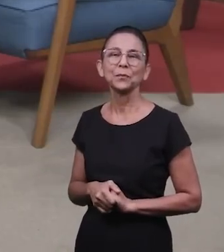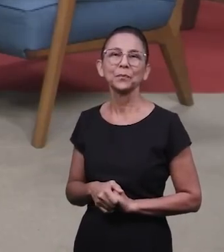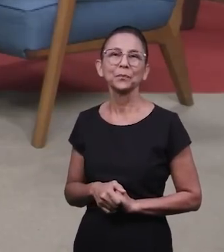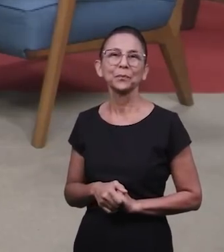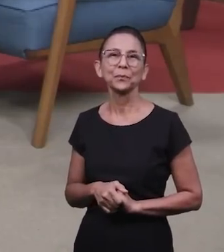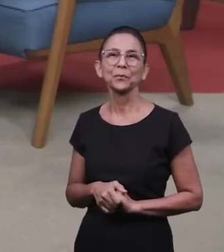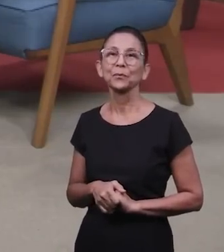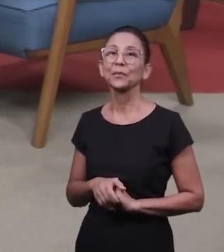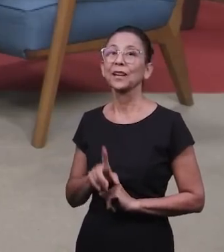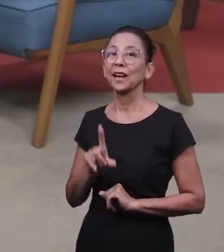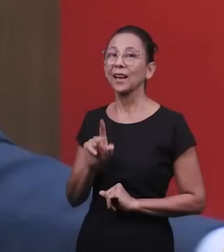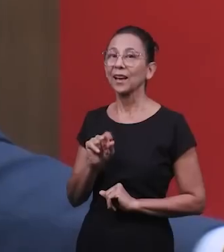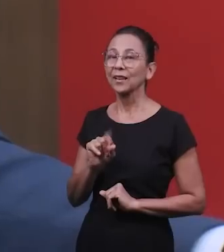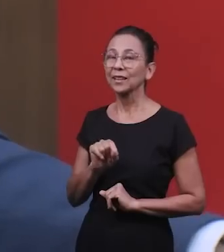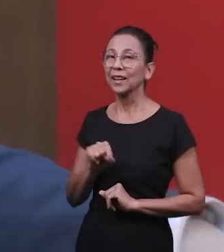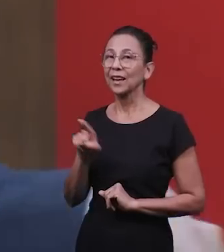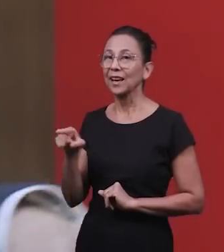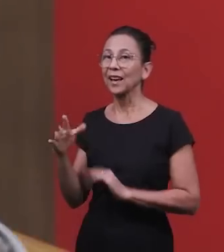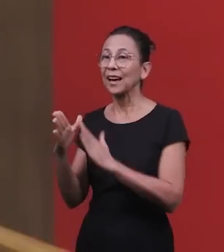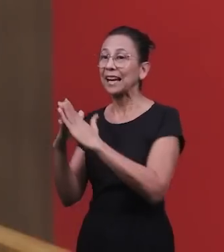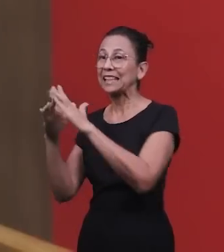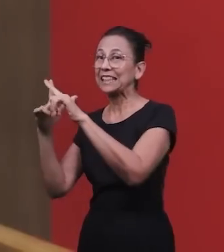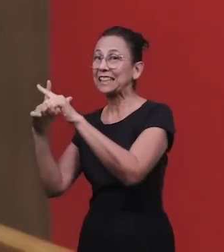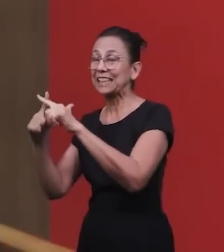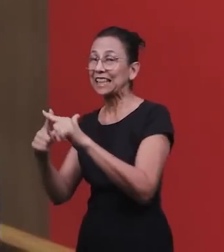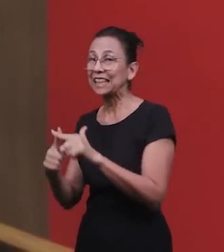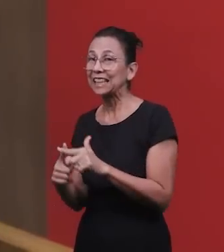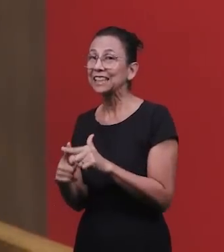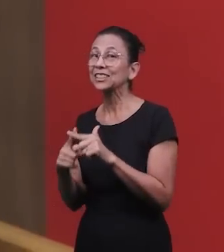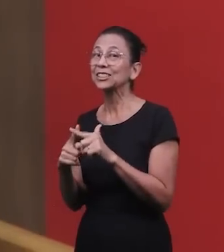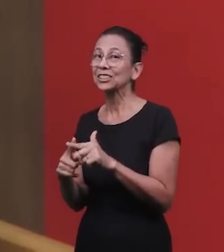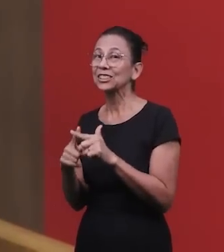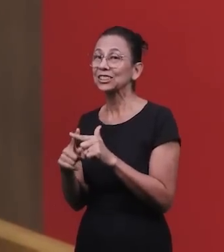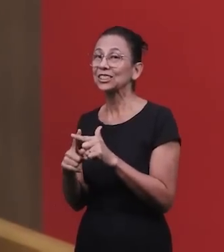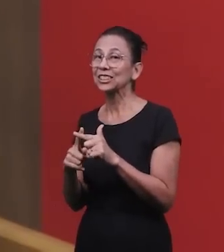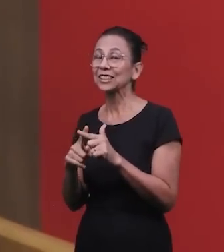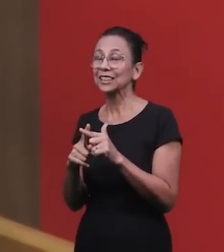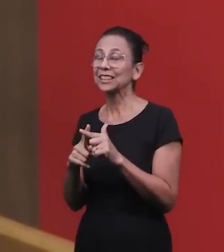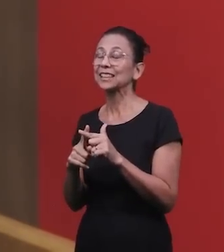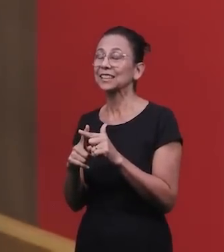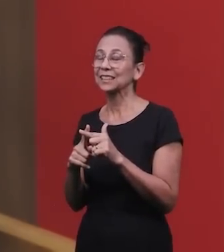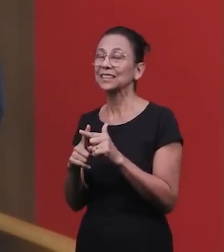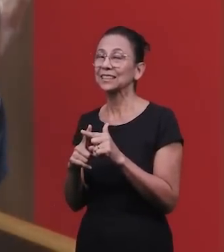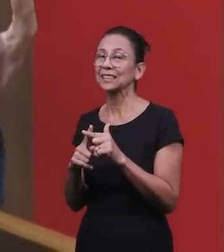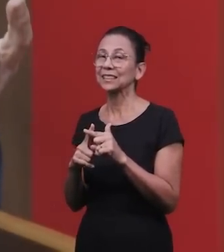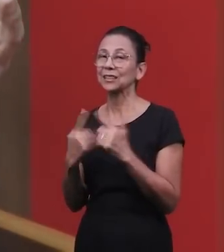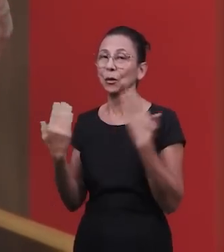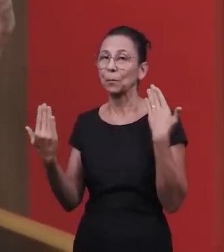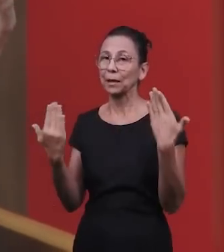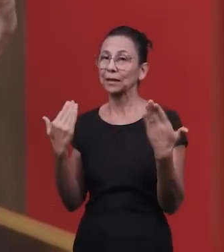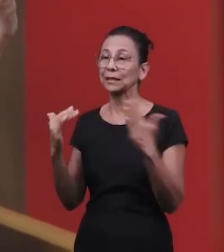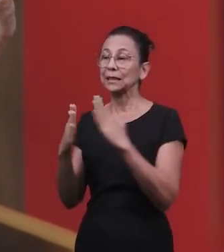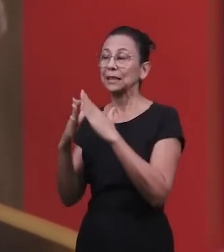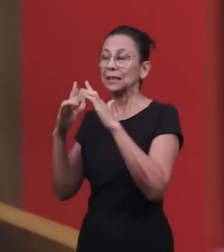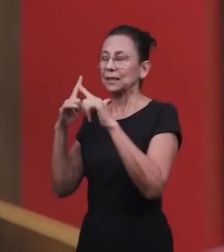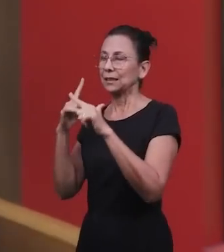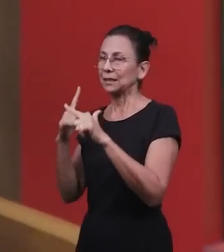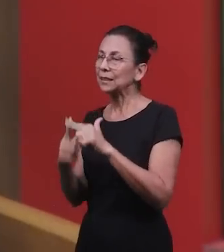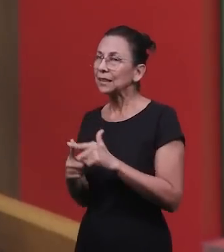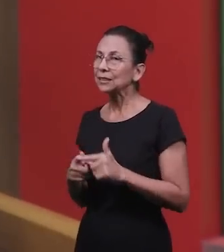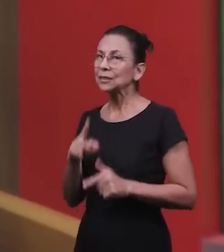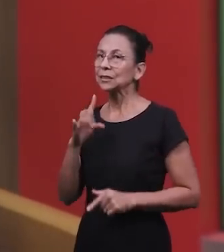da noiva, da igreja, que deseja, ela reconhece